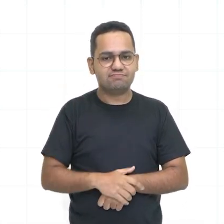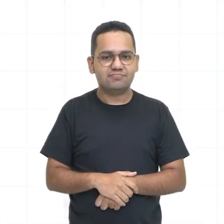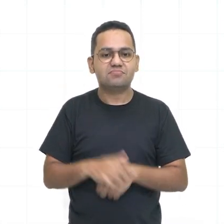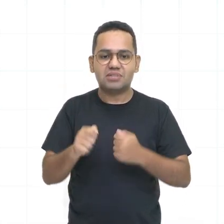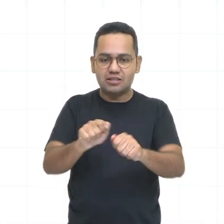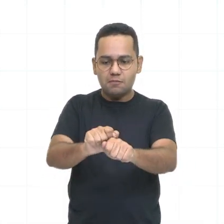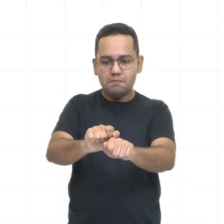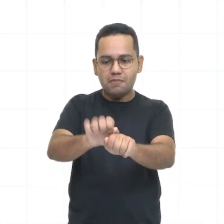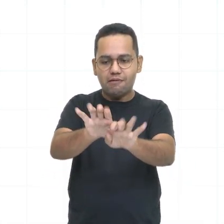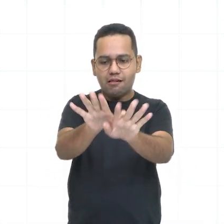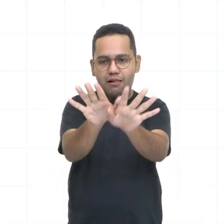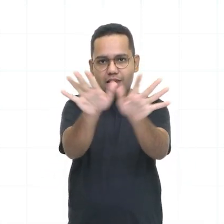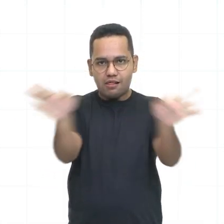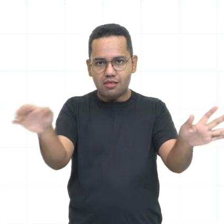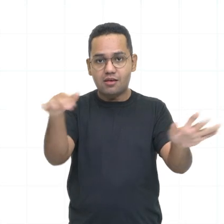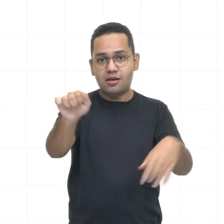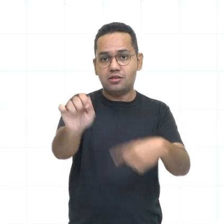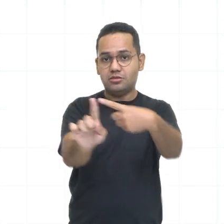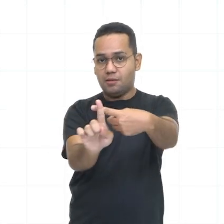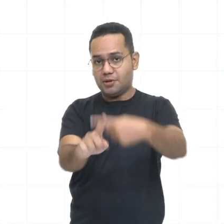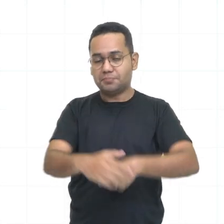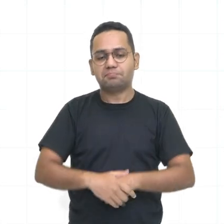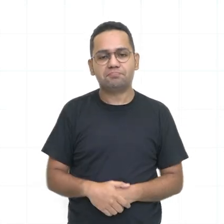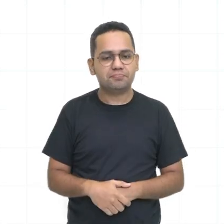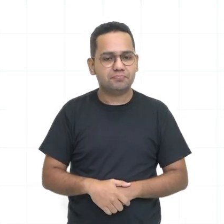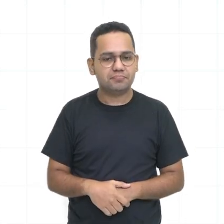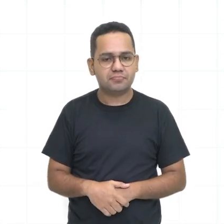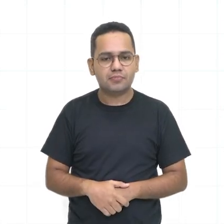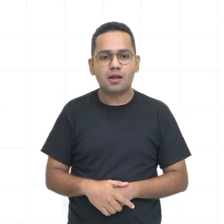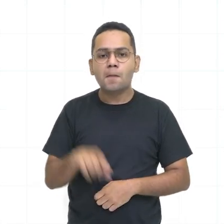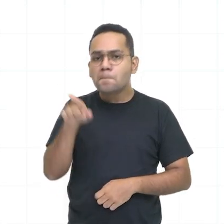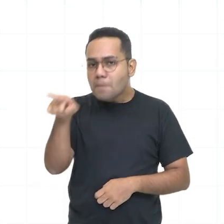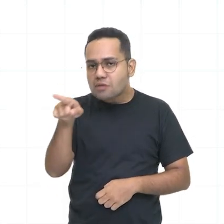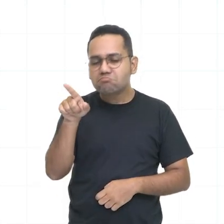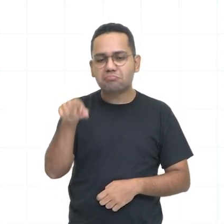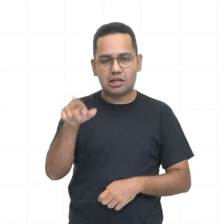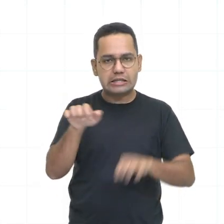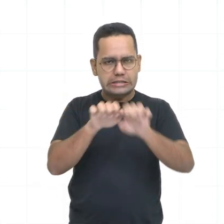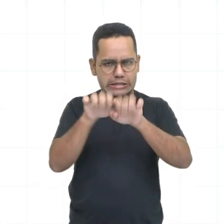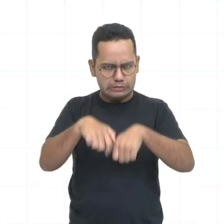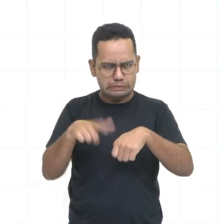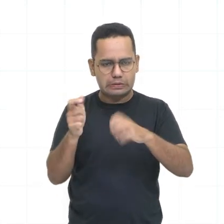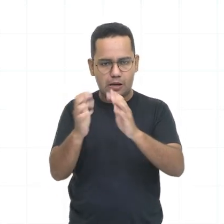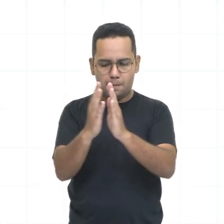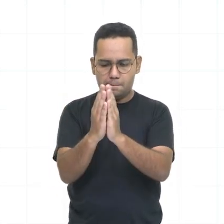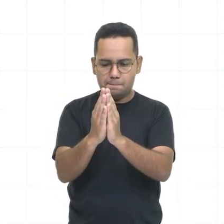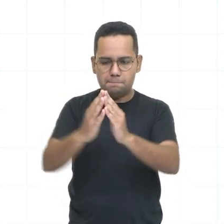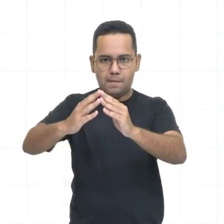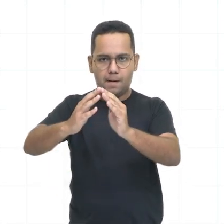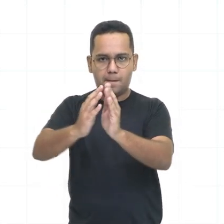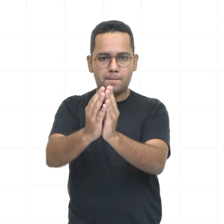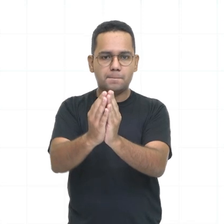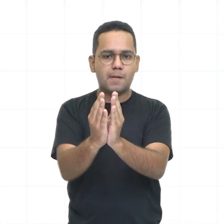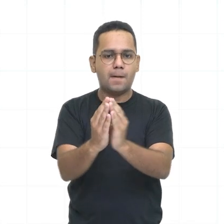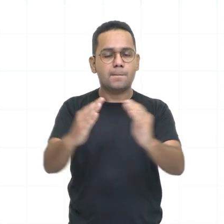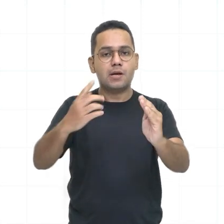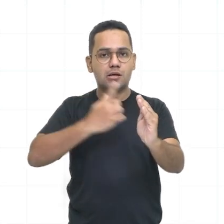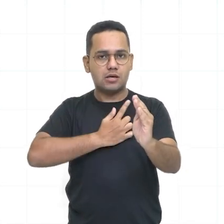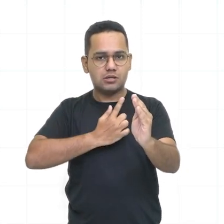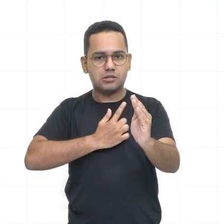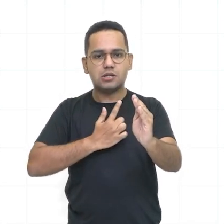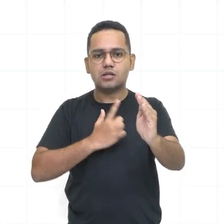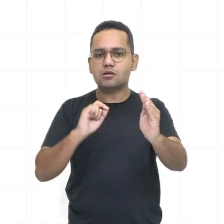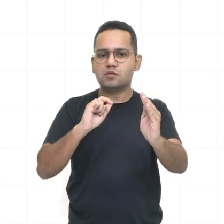para fora da célula. E é por isso que a bomba de sódio e potássio, que controla essa entrada de